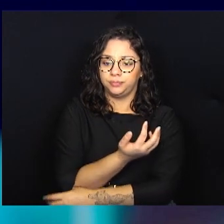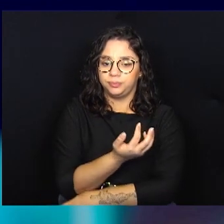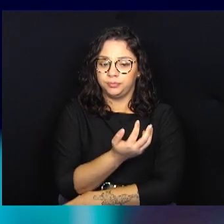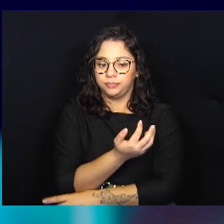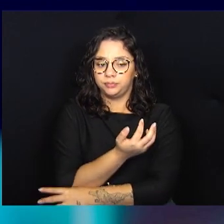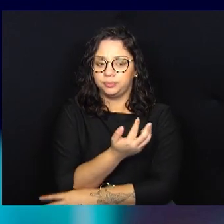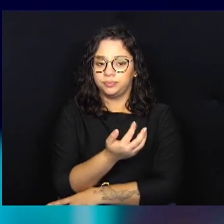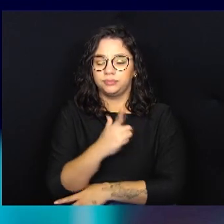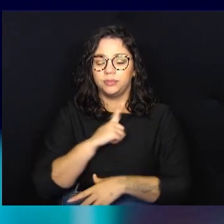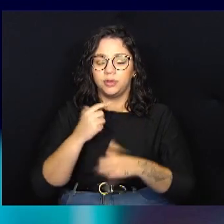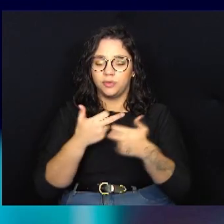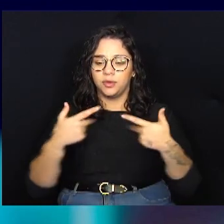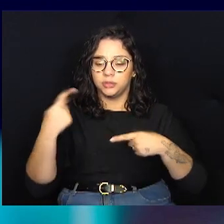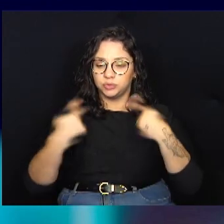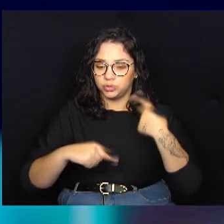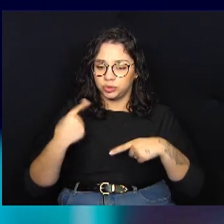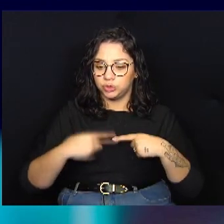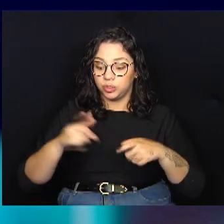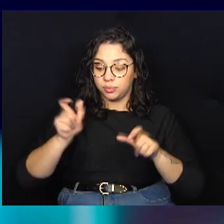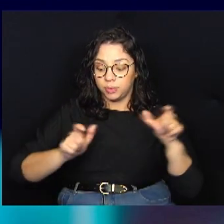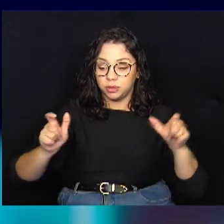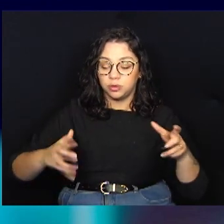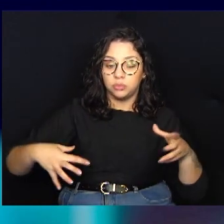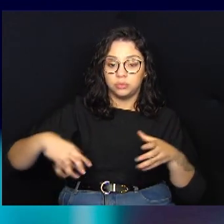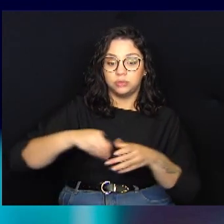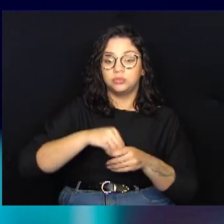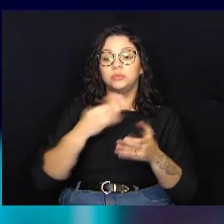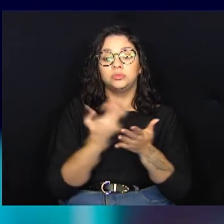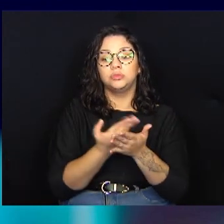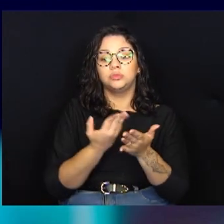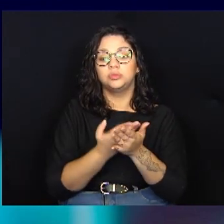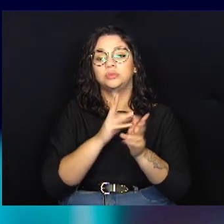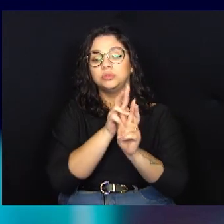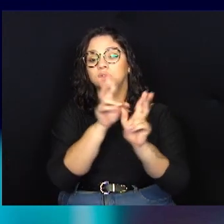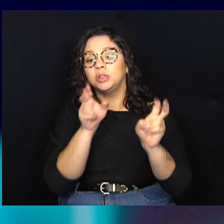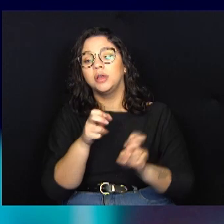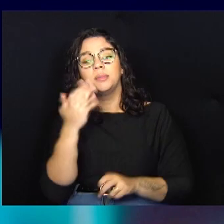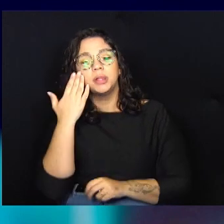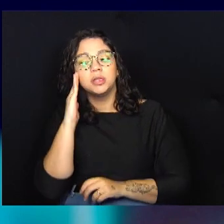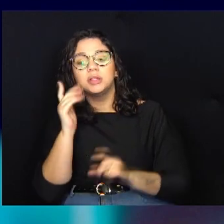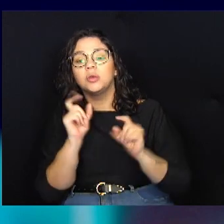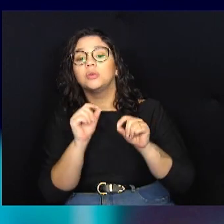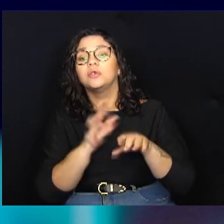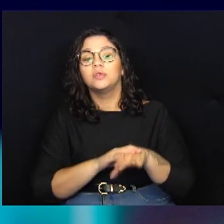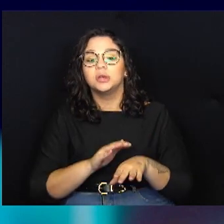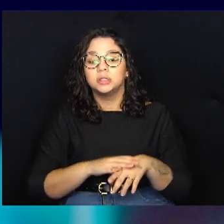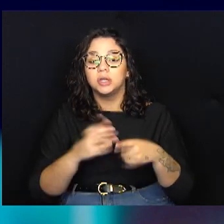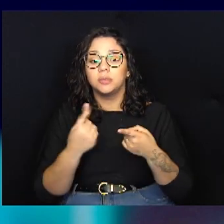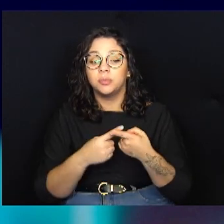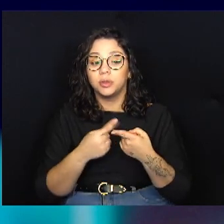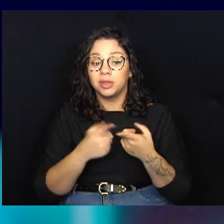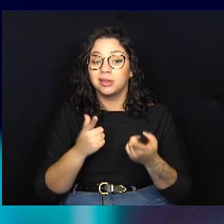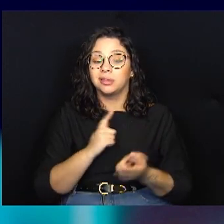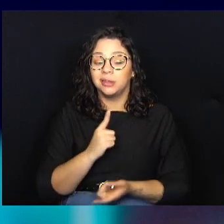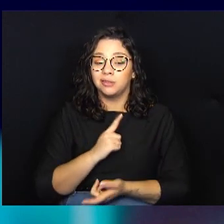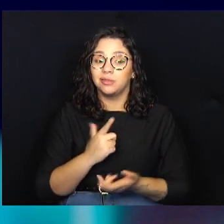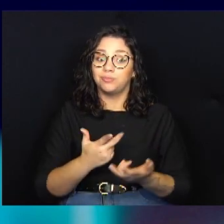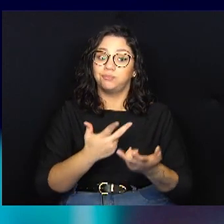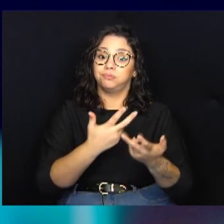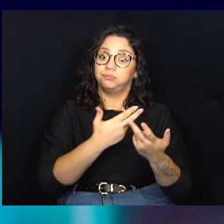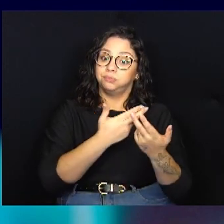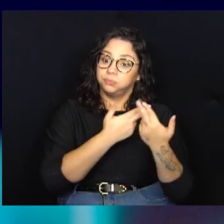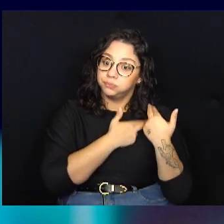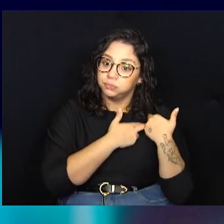assim internamente entre pessoas que estão estudando esse assunto para entender o que a gente ia fazer com isso, porque na verdade ela trouxe a responsabilidade desses